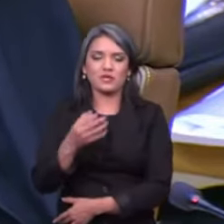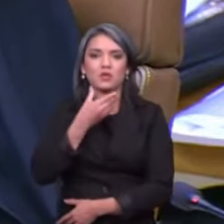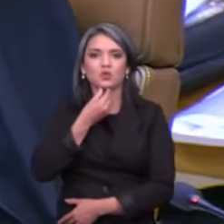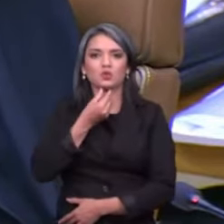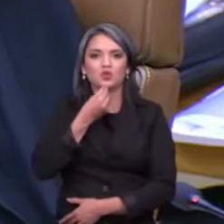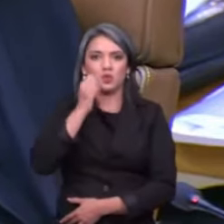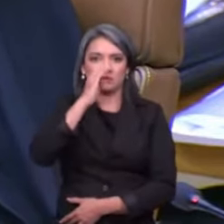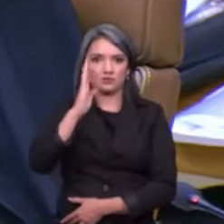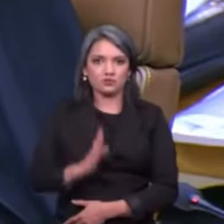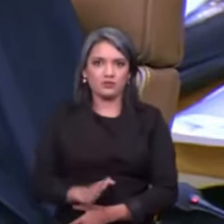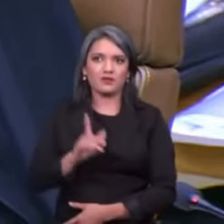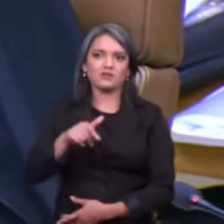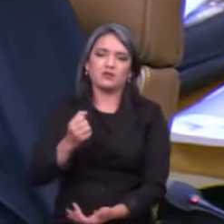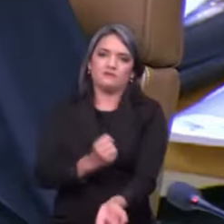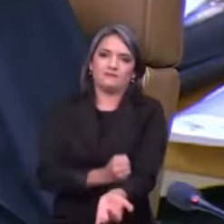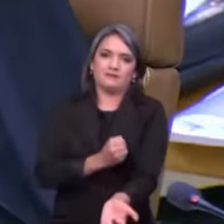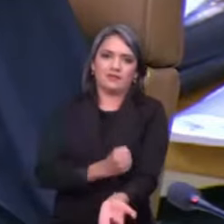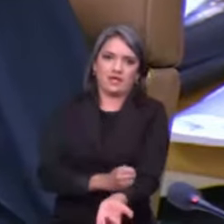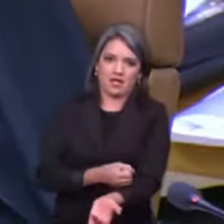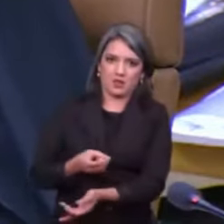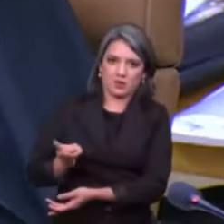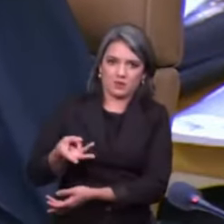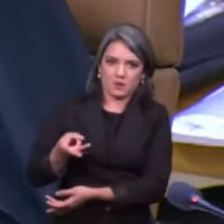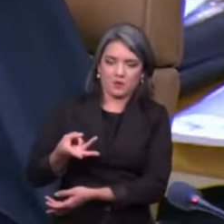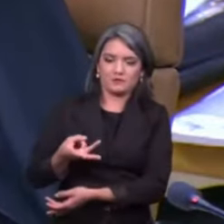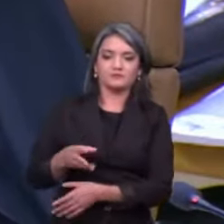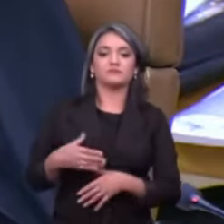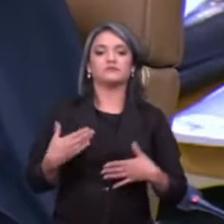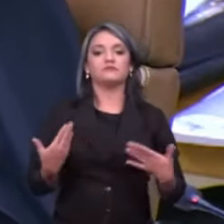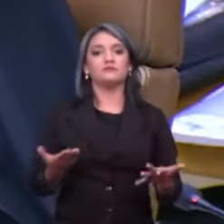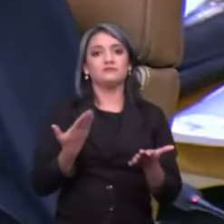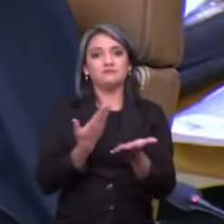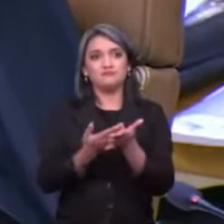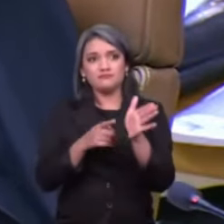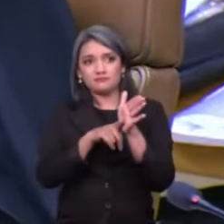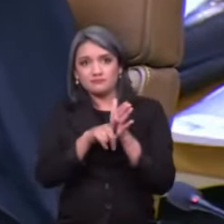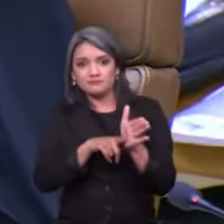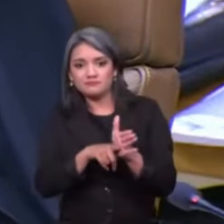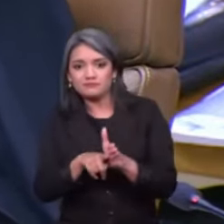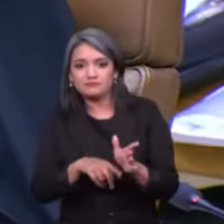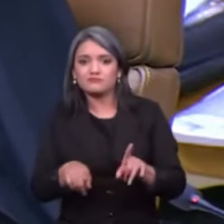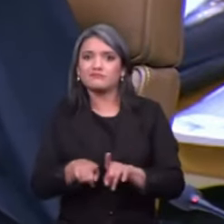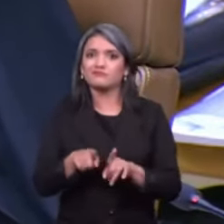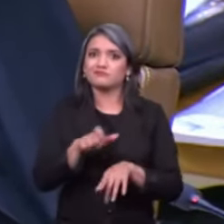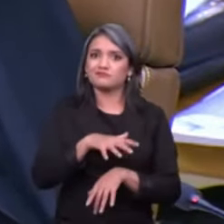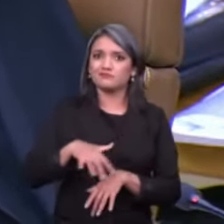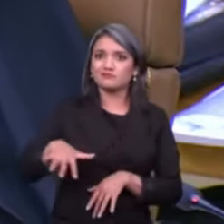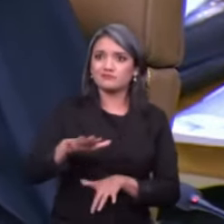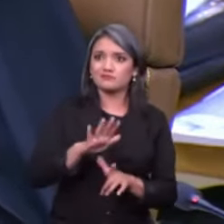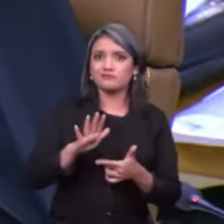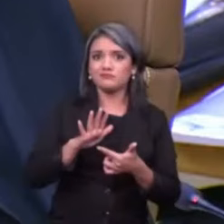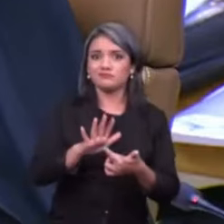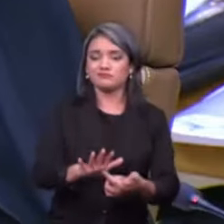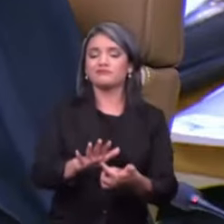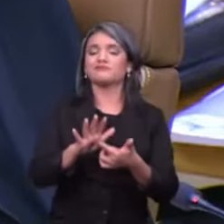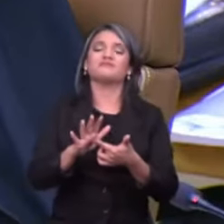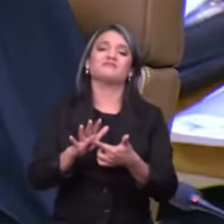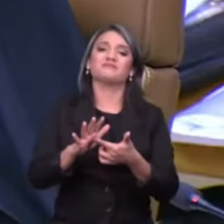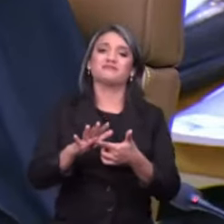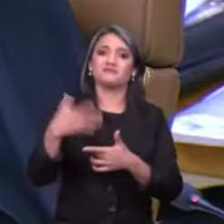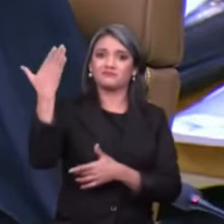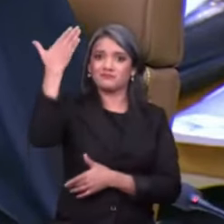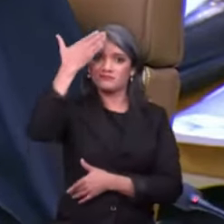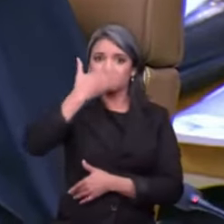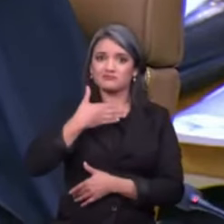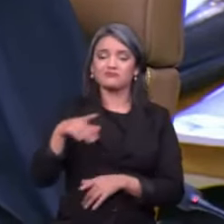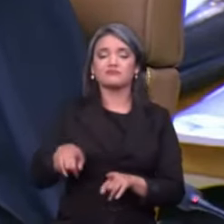dependente desta droga. Laranjeira, 2014. Estudos epidemiológicos fornecem evidências fortes o suficiente para garantir uma mensagem de